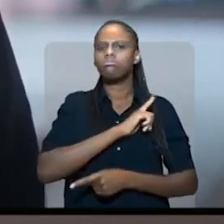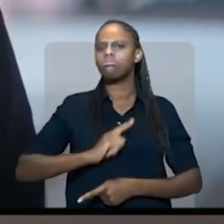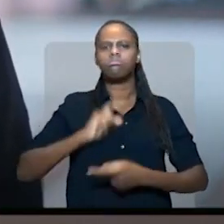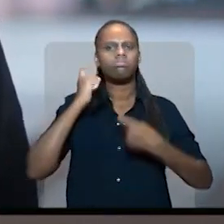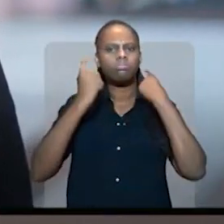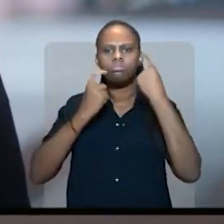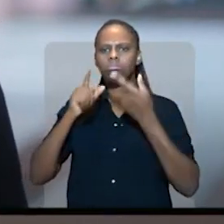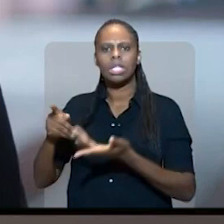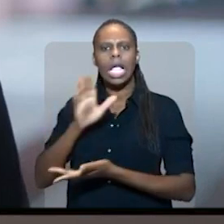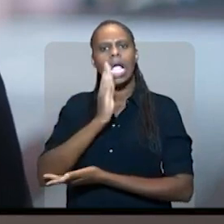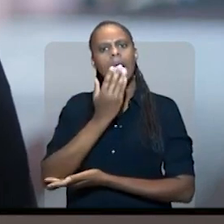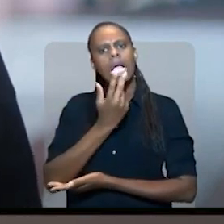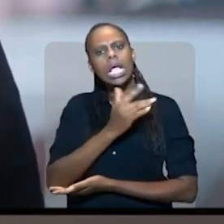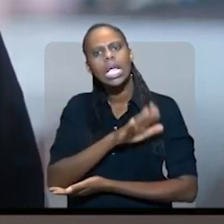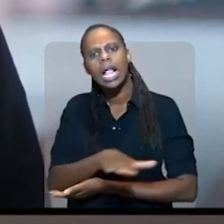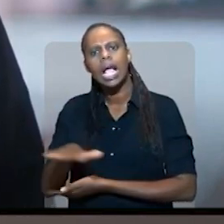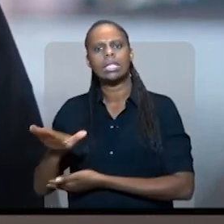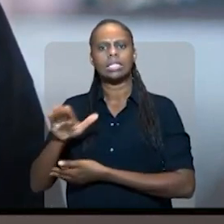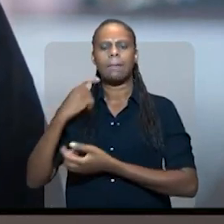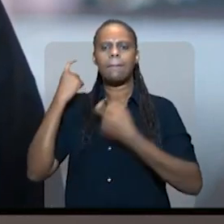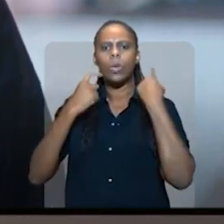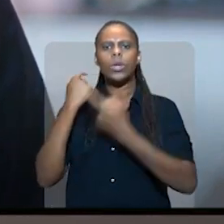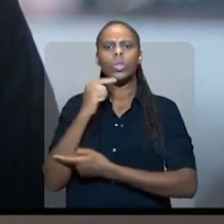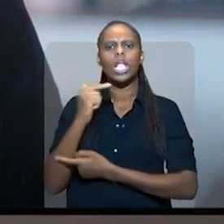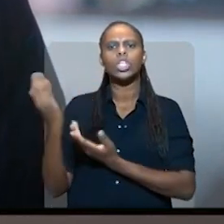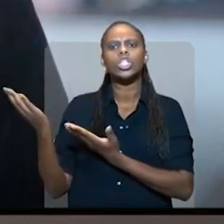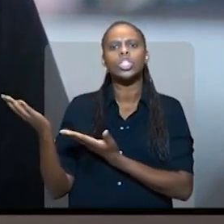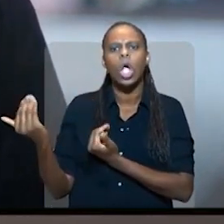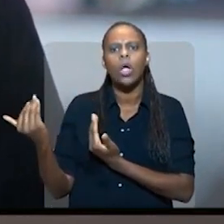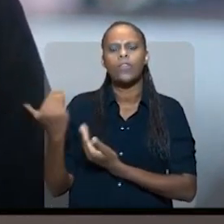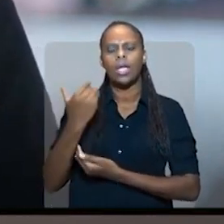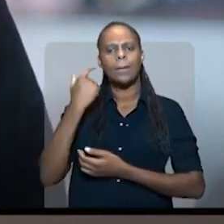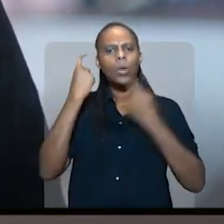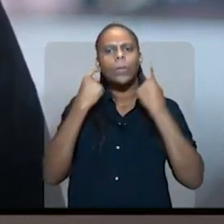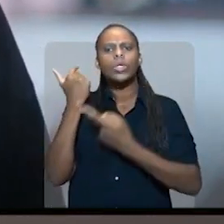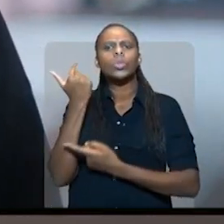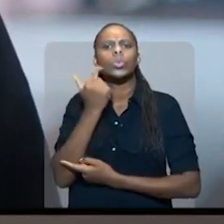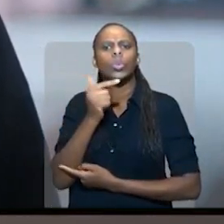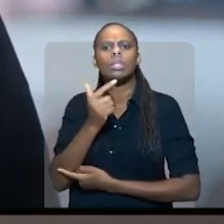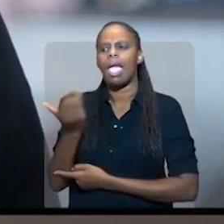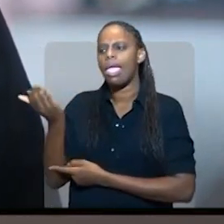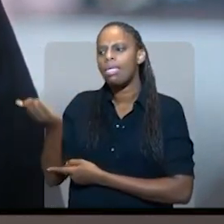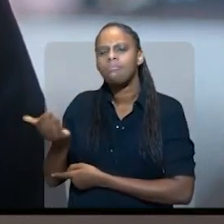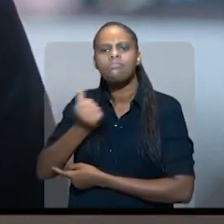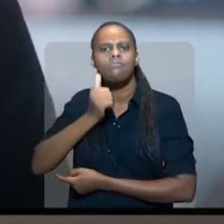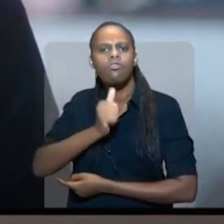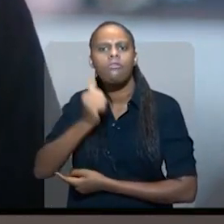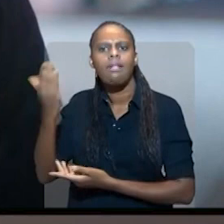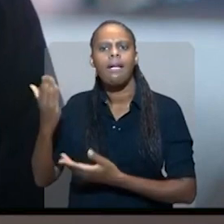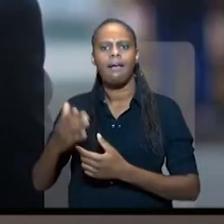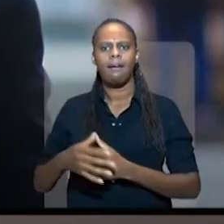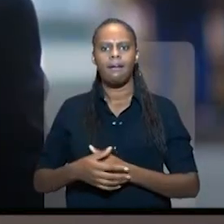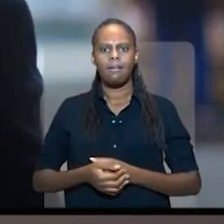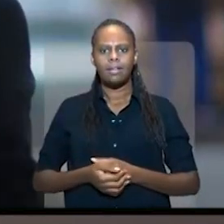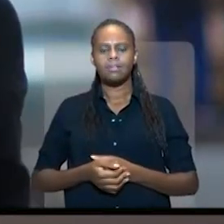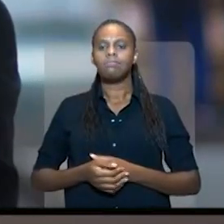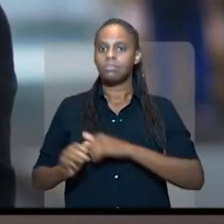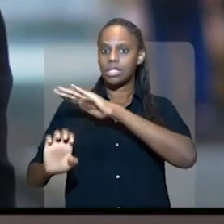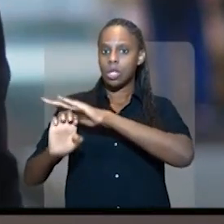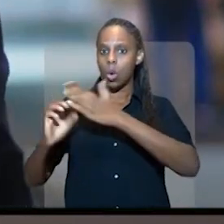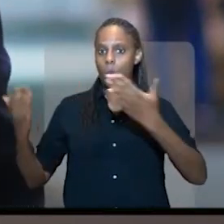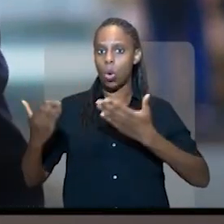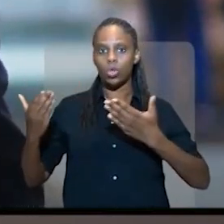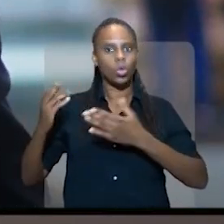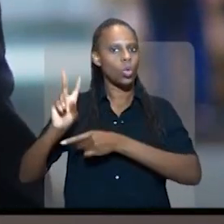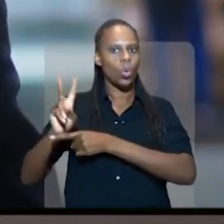se preocupa com as crianças, não se preocupa com a juventude, não se preocupa com as mulheres. E o Estado